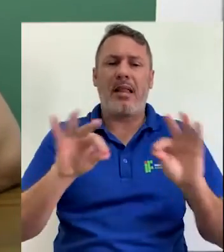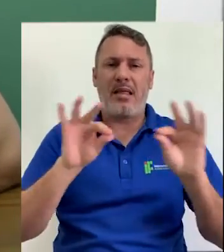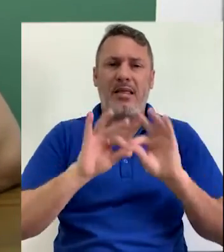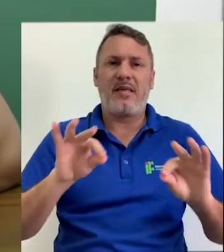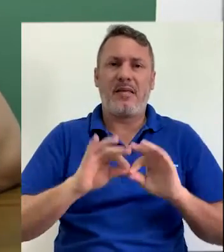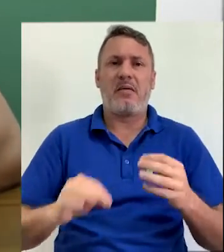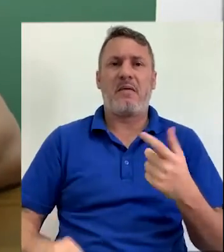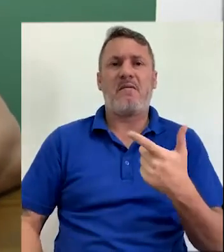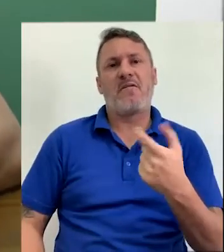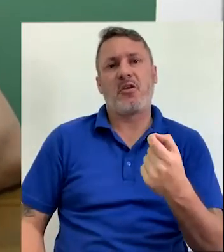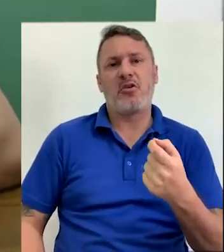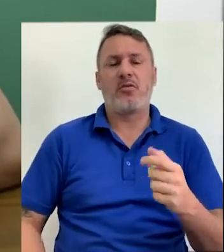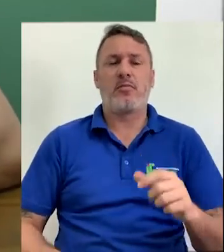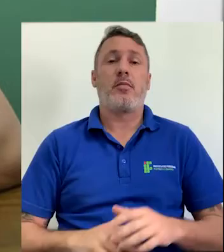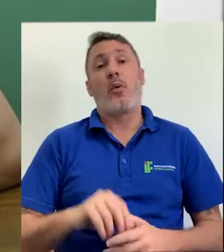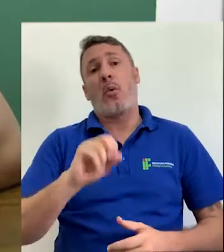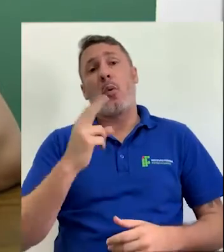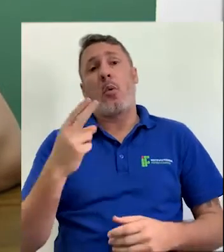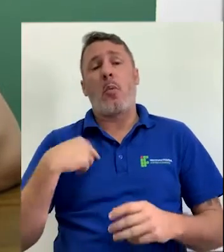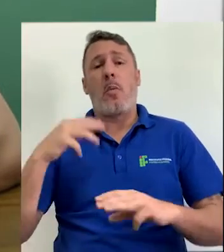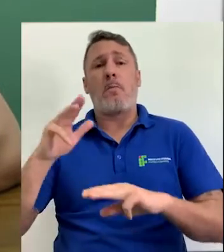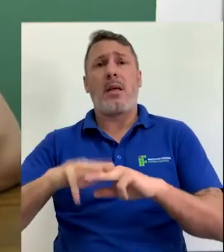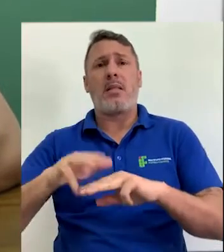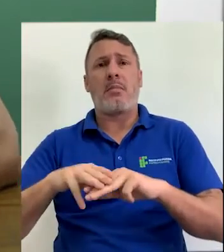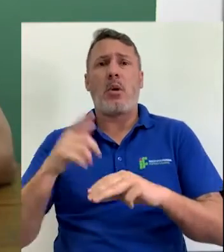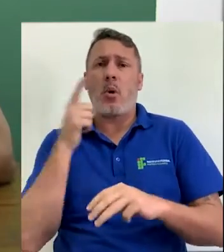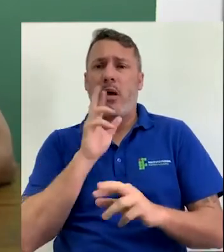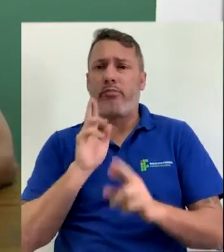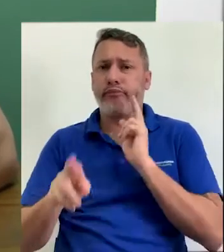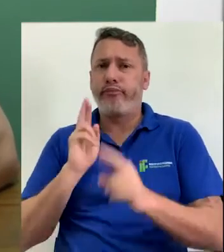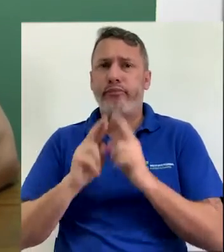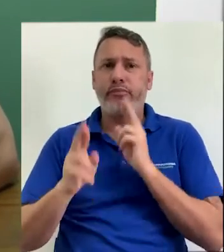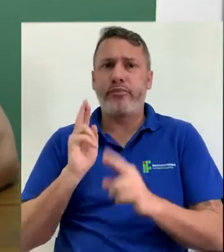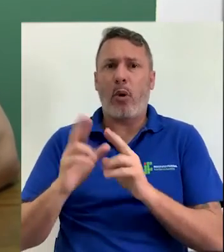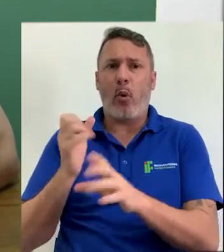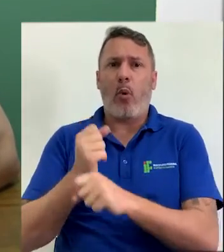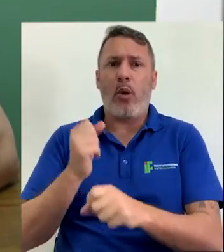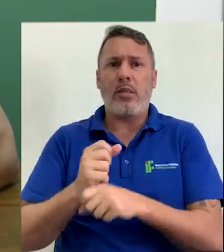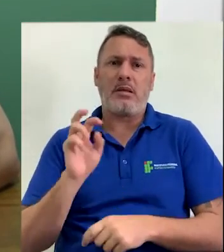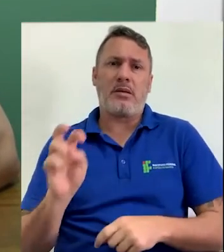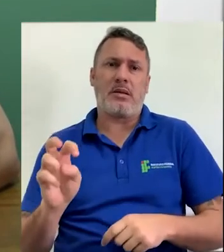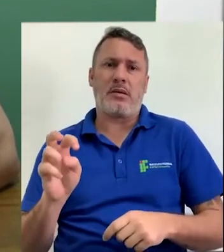eu fiz 5 operações matemáticas. O que importa é